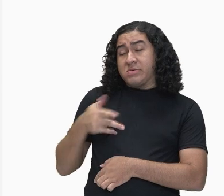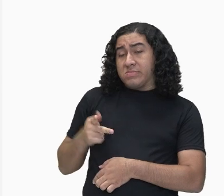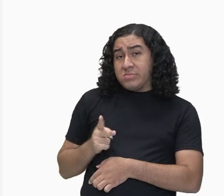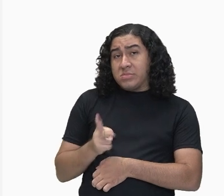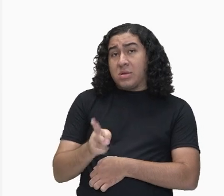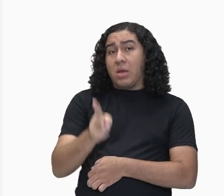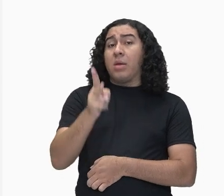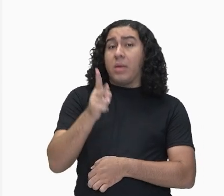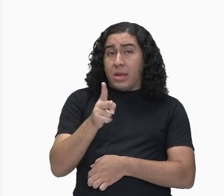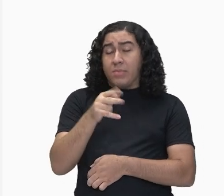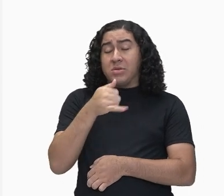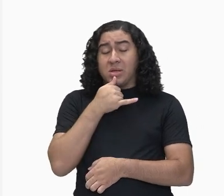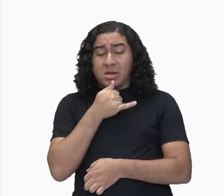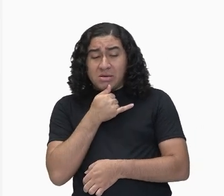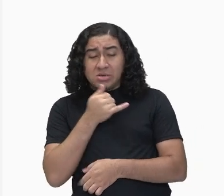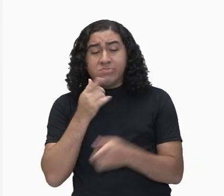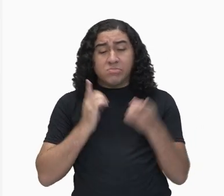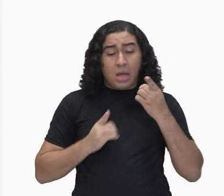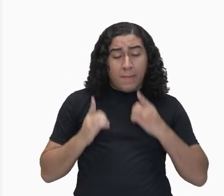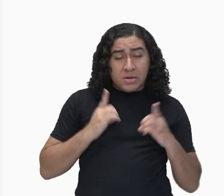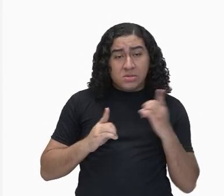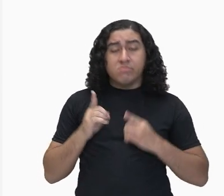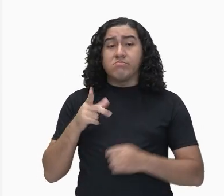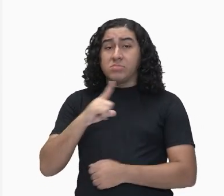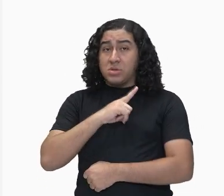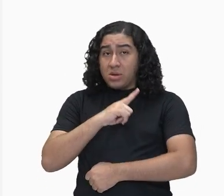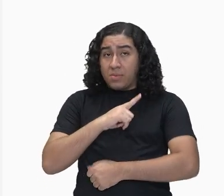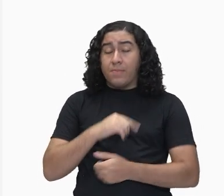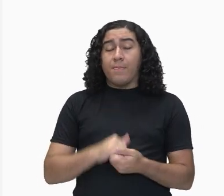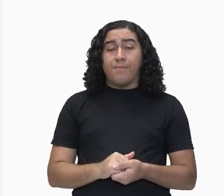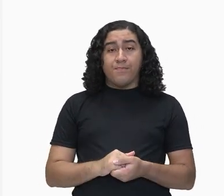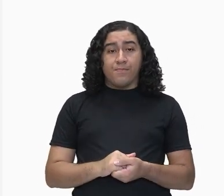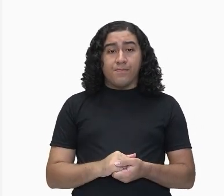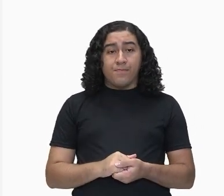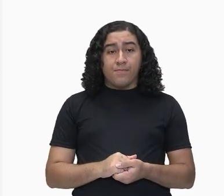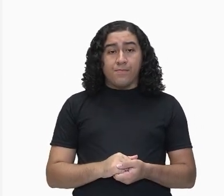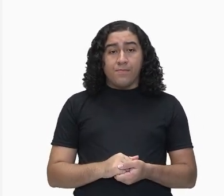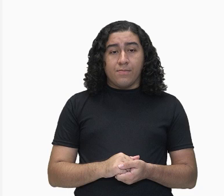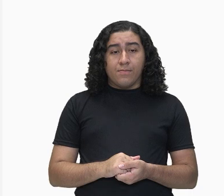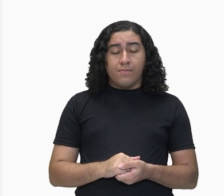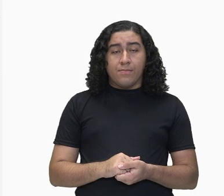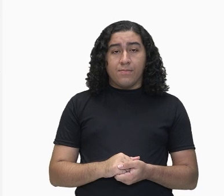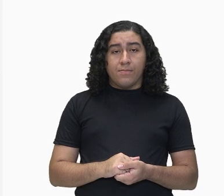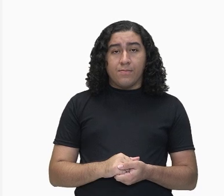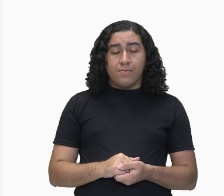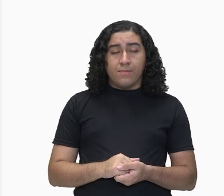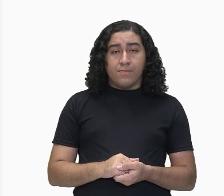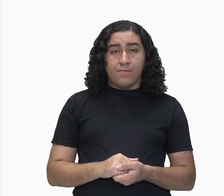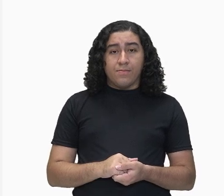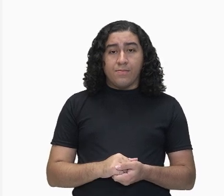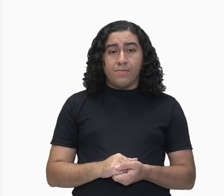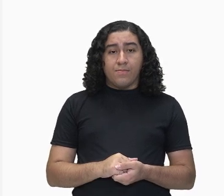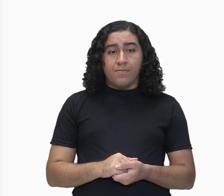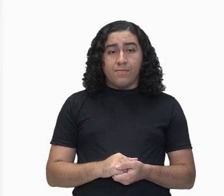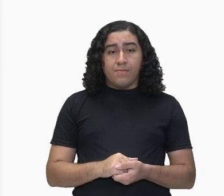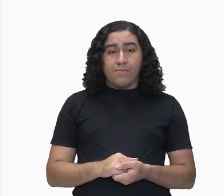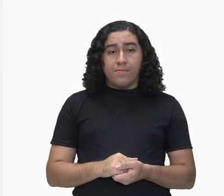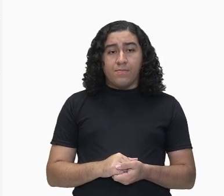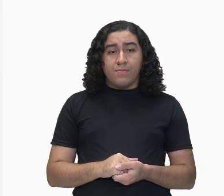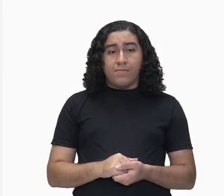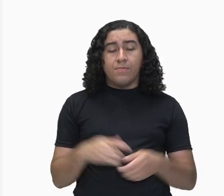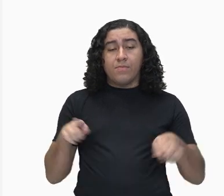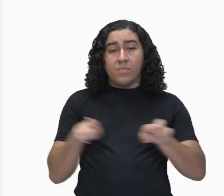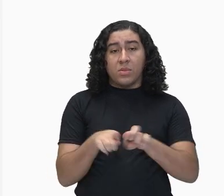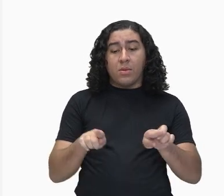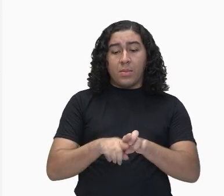eternos depressivos, né? Hoje a gente chama de depressão, essa melancolia demasiada,